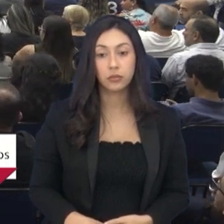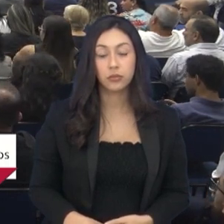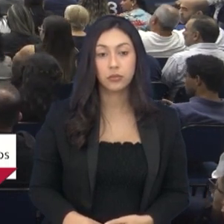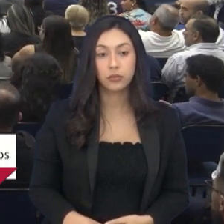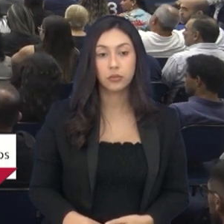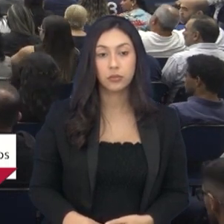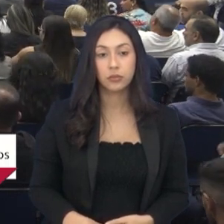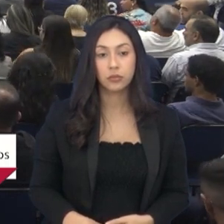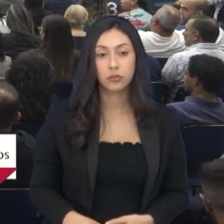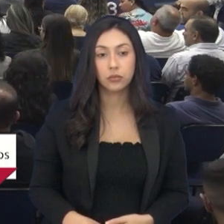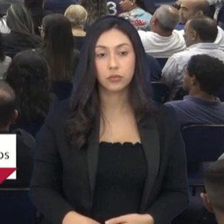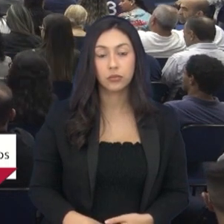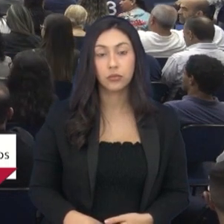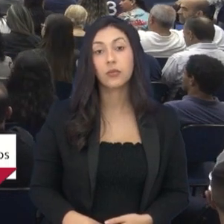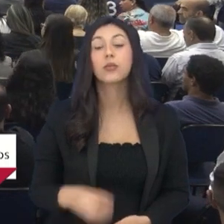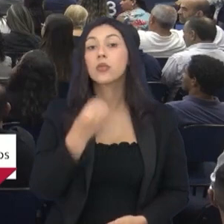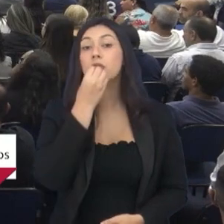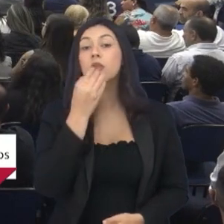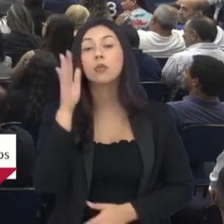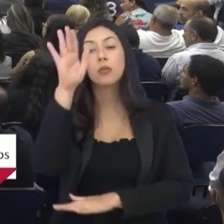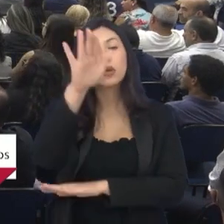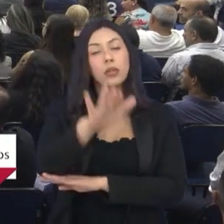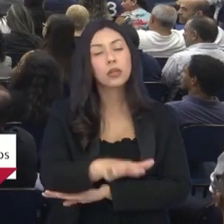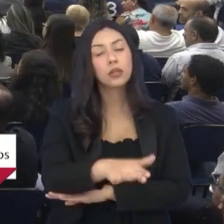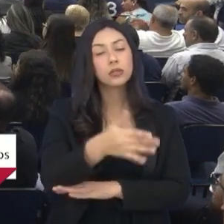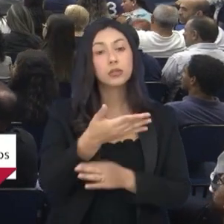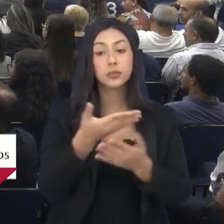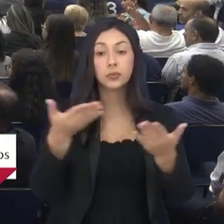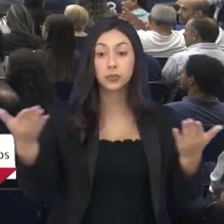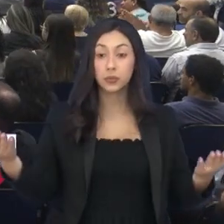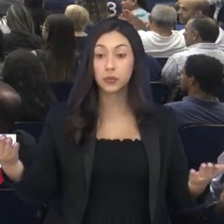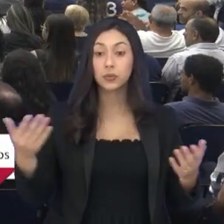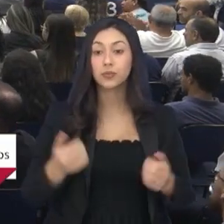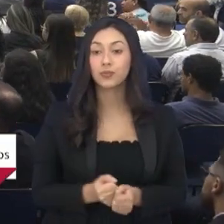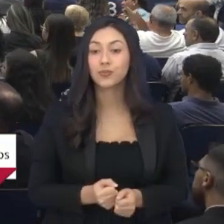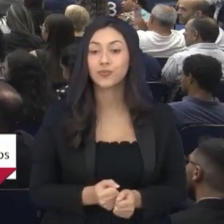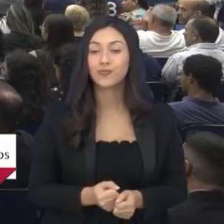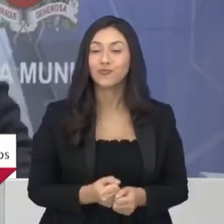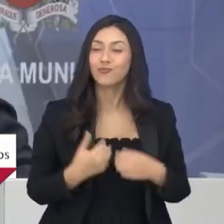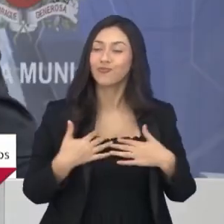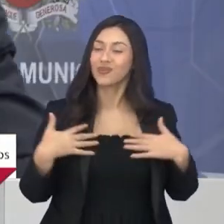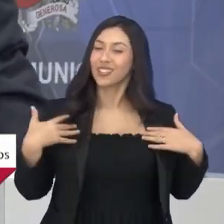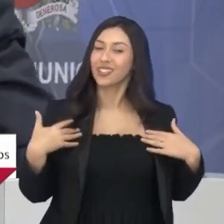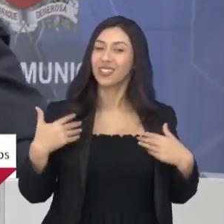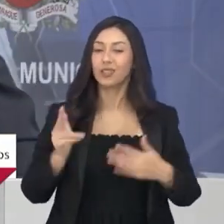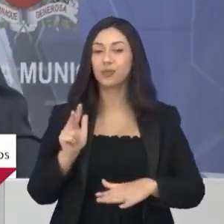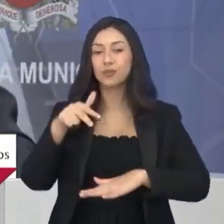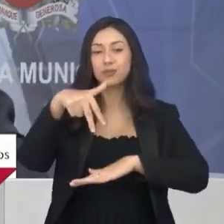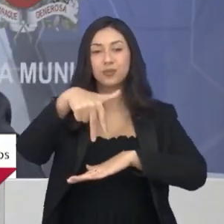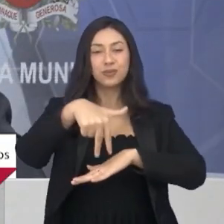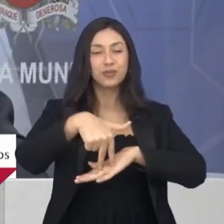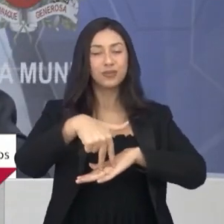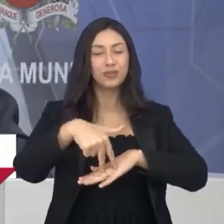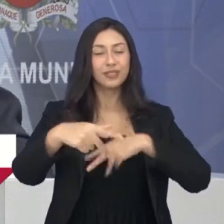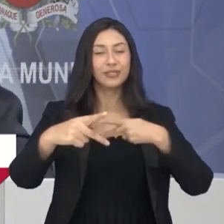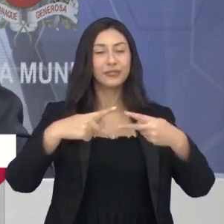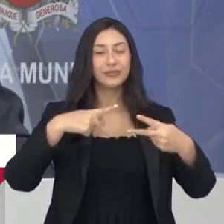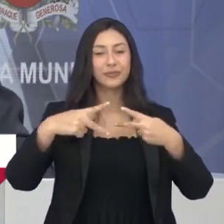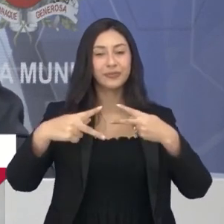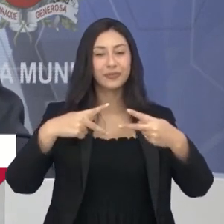obrigado bom Boa tarde a todos e todas alegria grande tá aqui de novo em São José dos